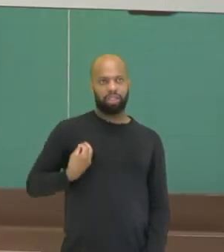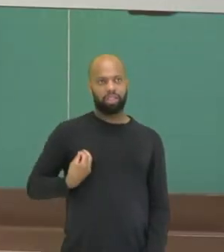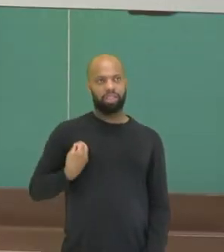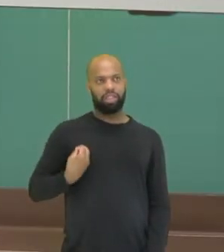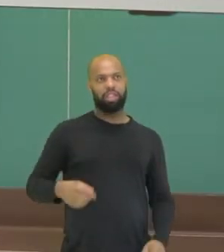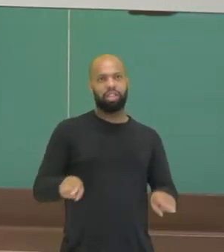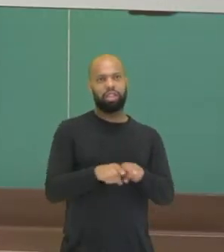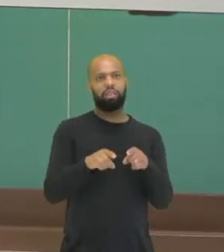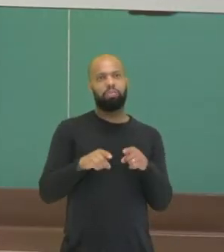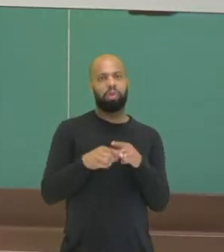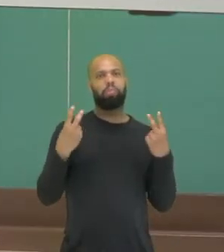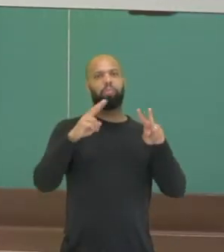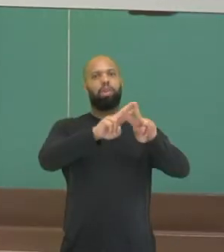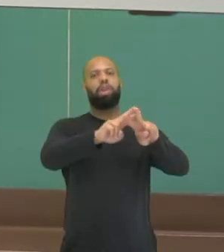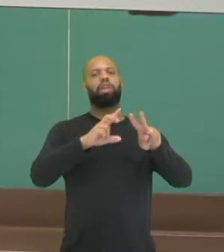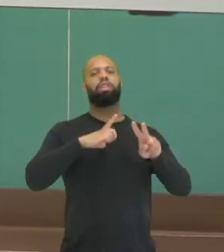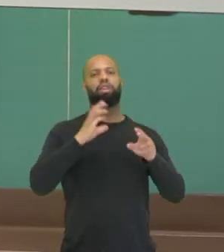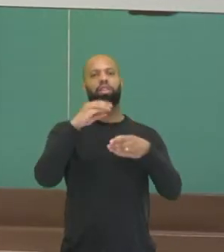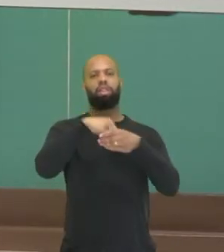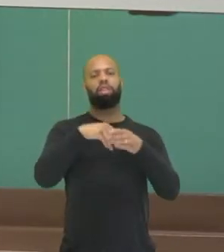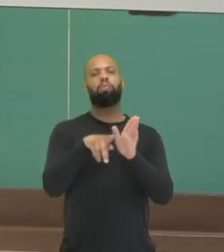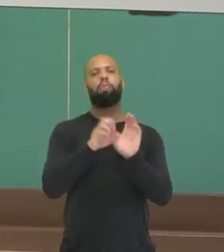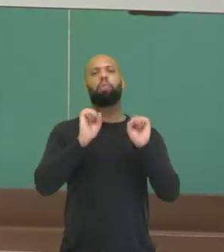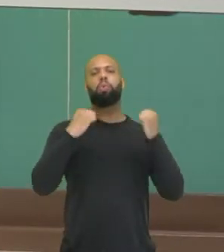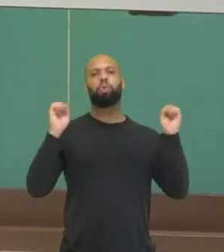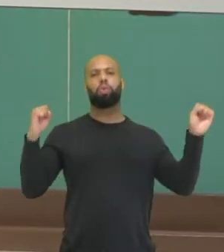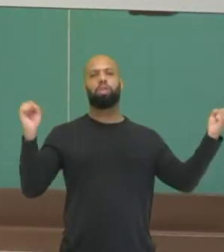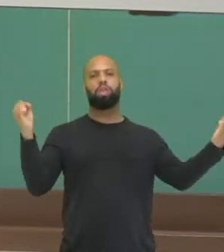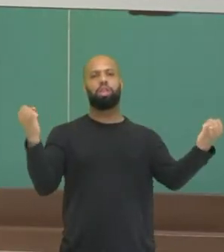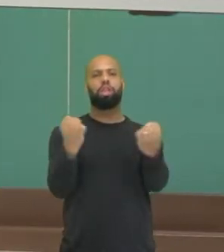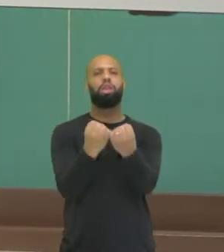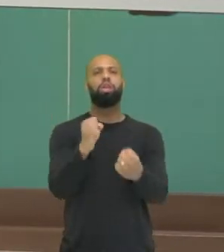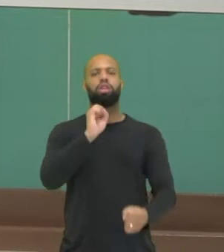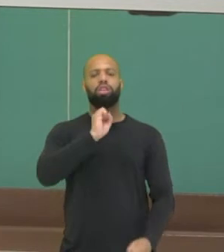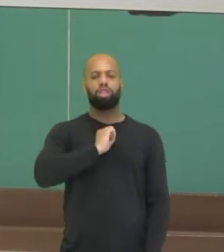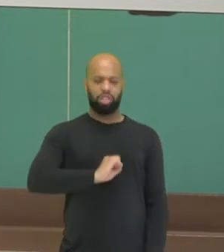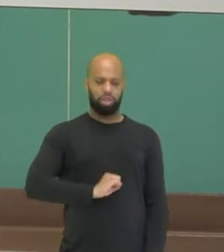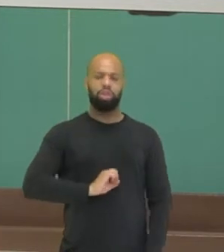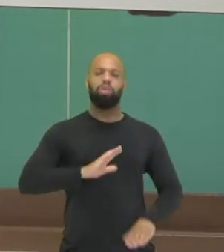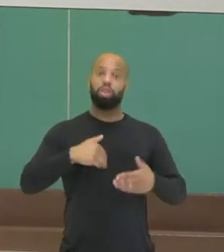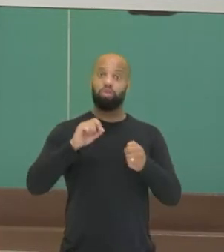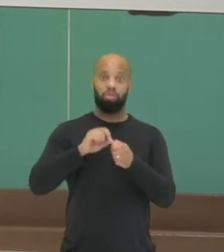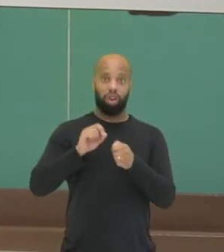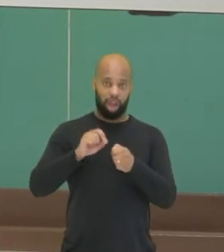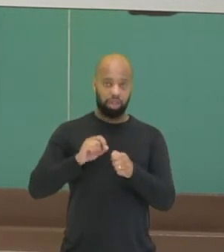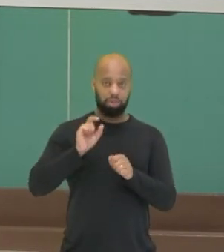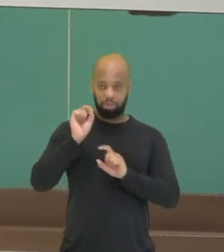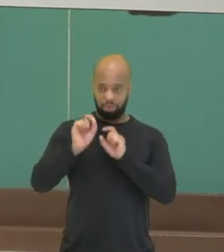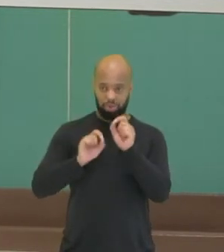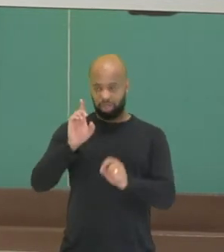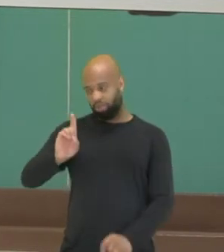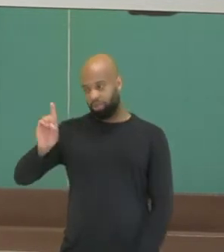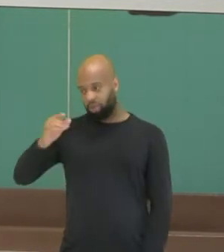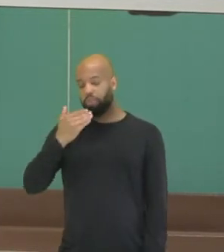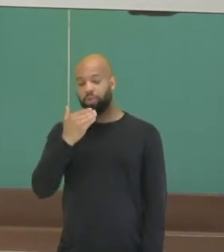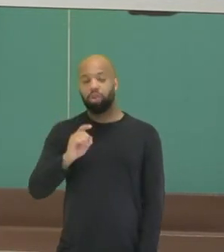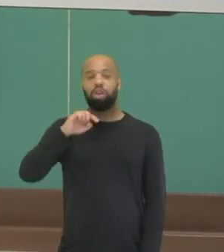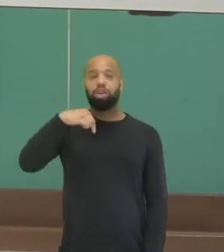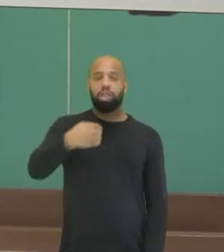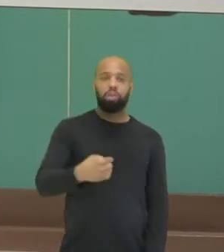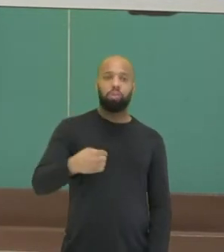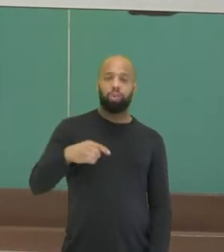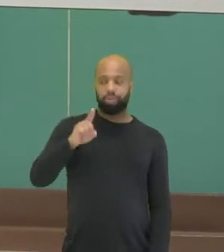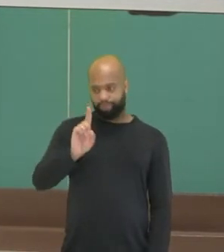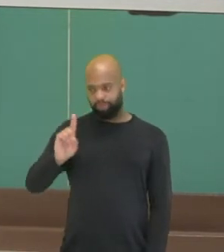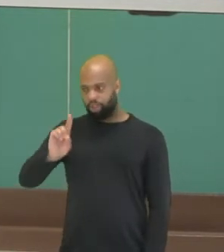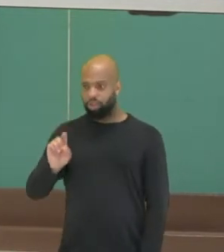um templo lá como sacerdotisa. Eles fazem a missão, tudo bem. Depois o Marte chegam neles, olha, é o